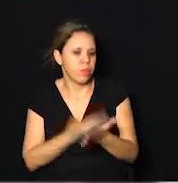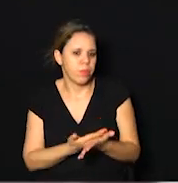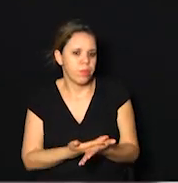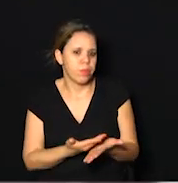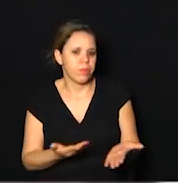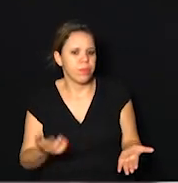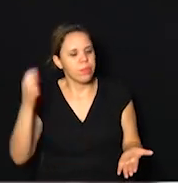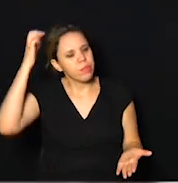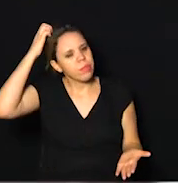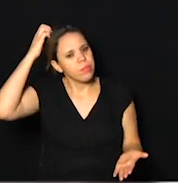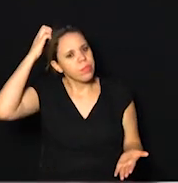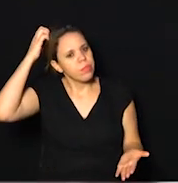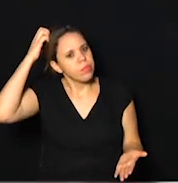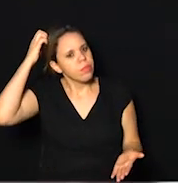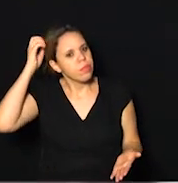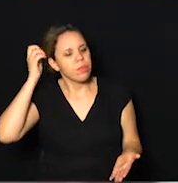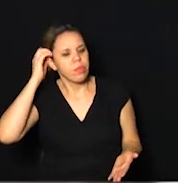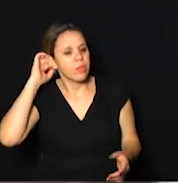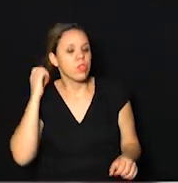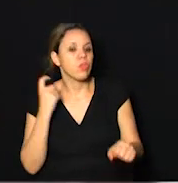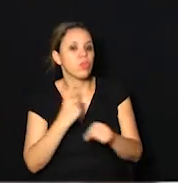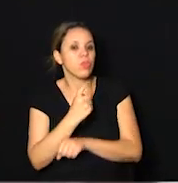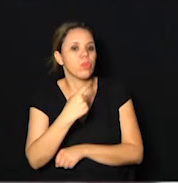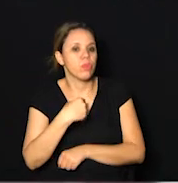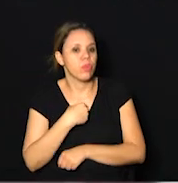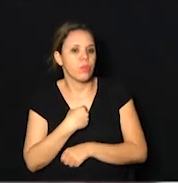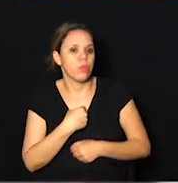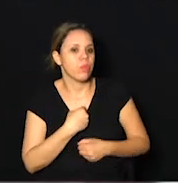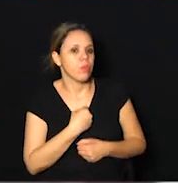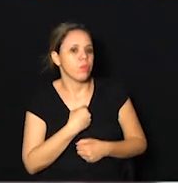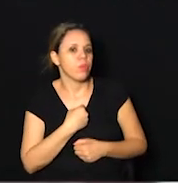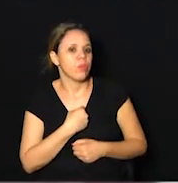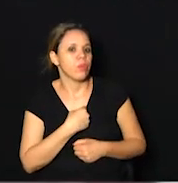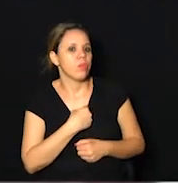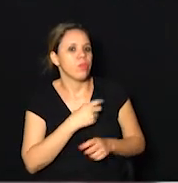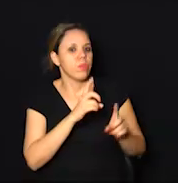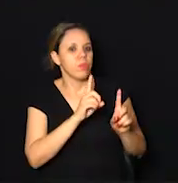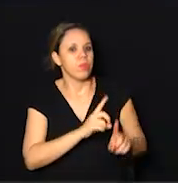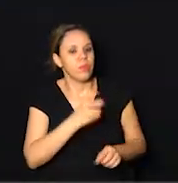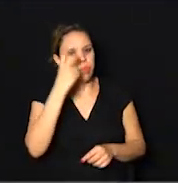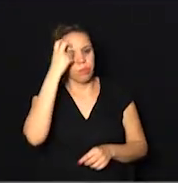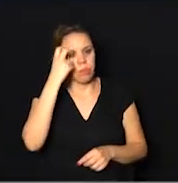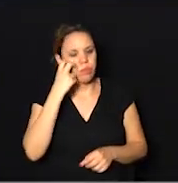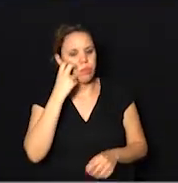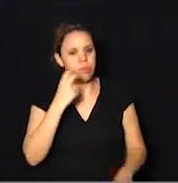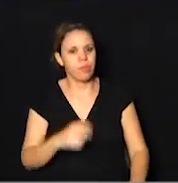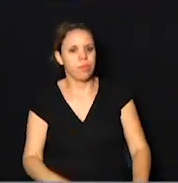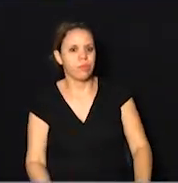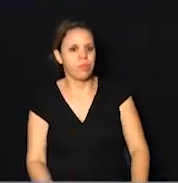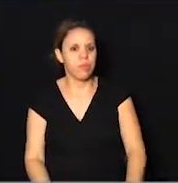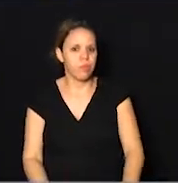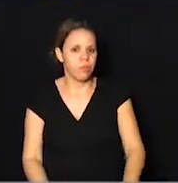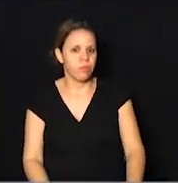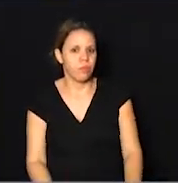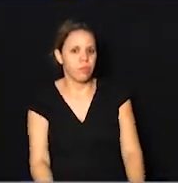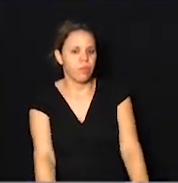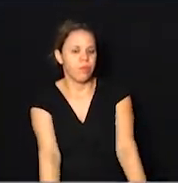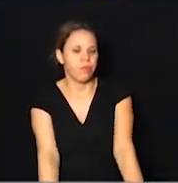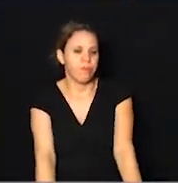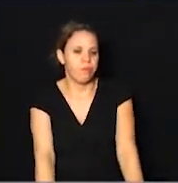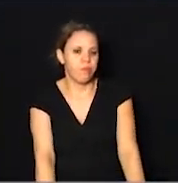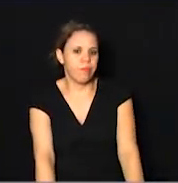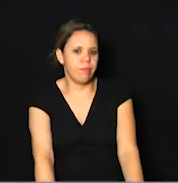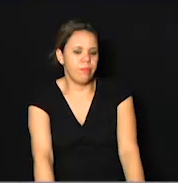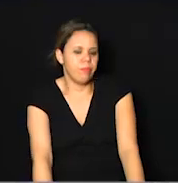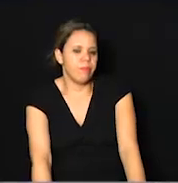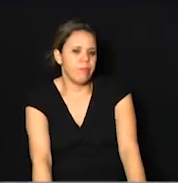acreditava então aí eu fui diagnosticada com deficiência intelectual e